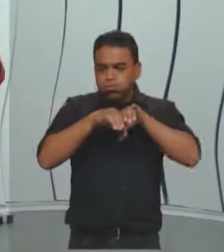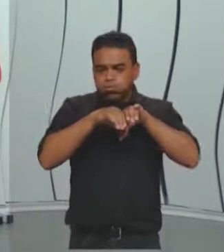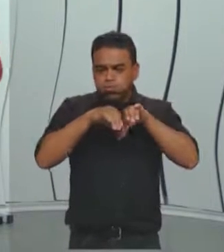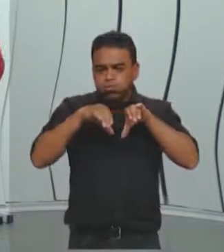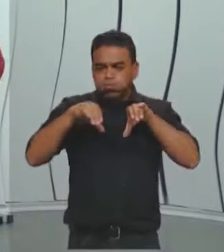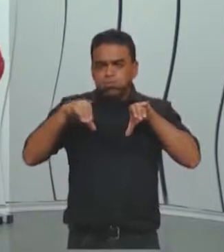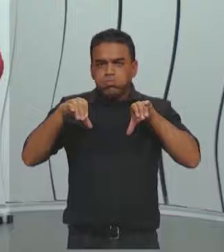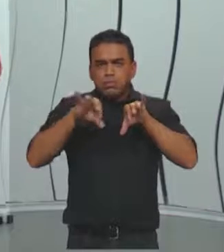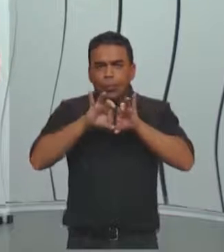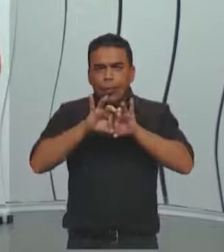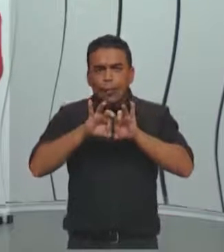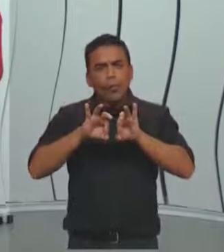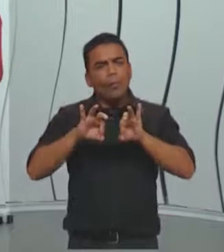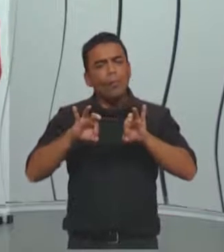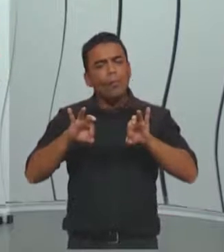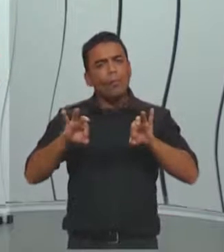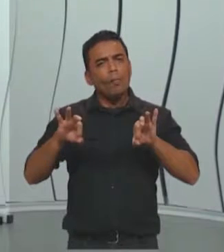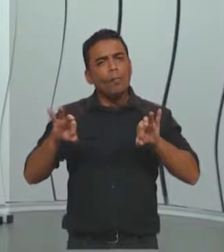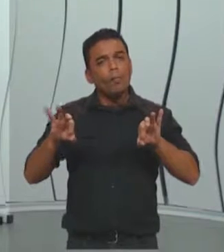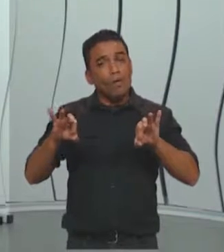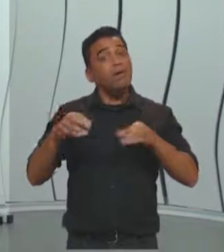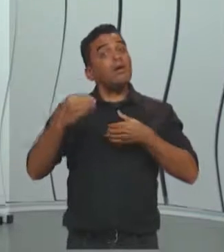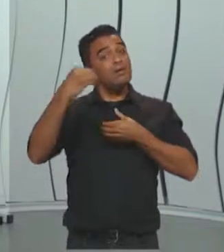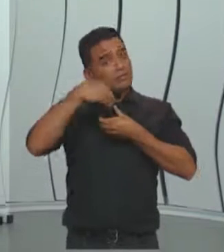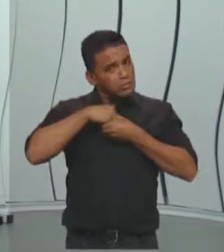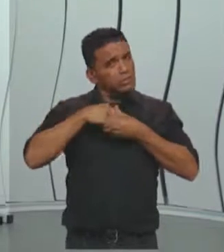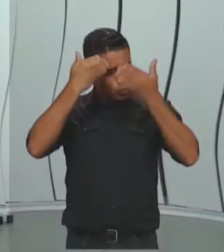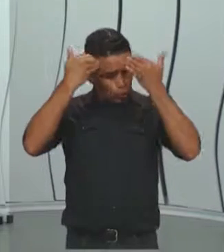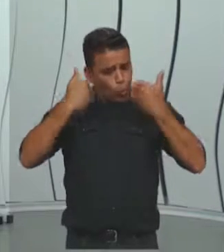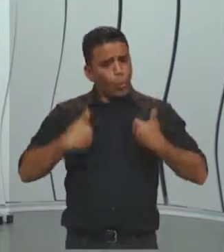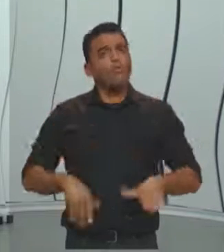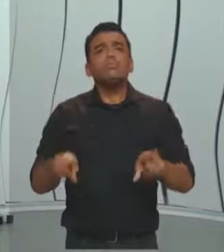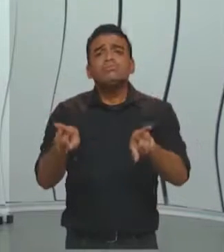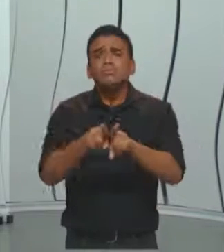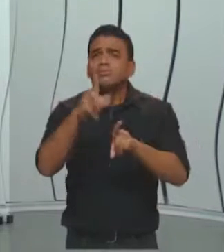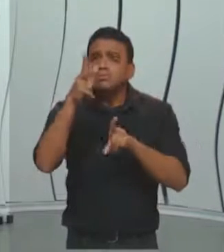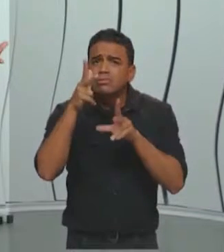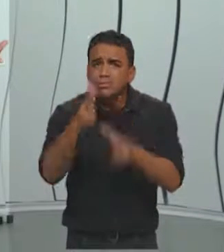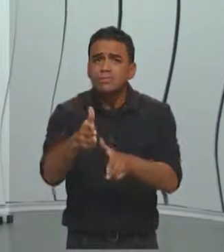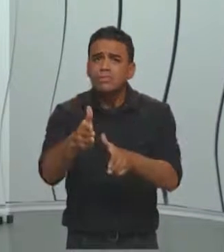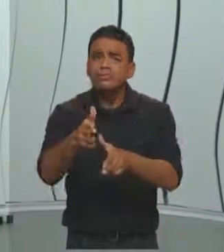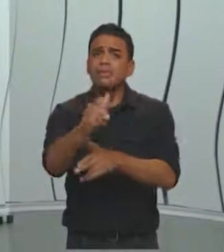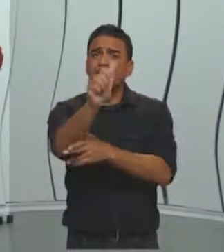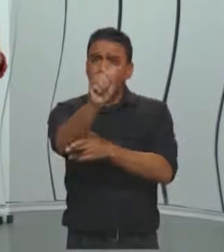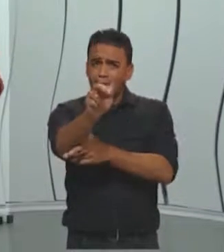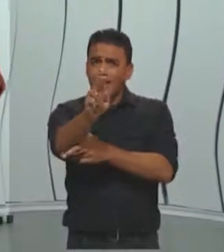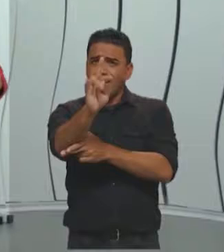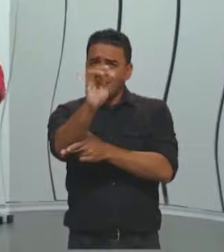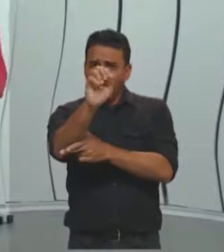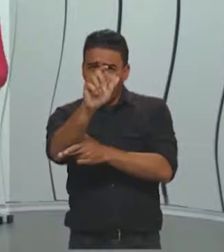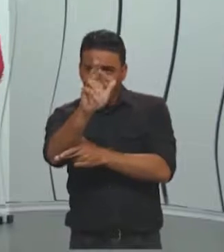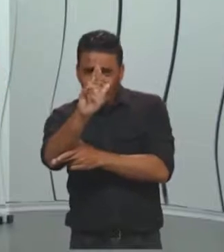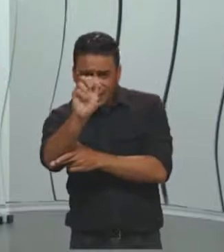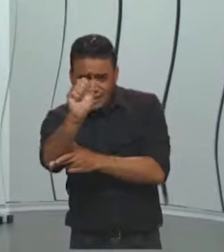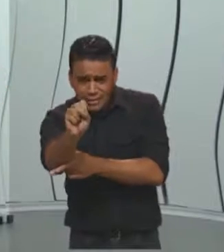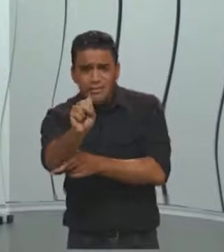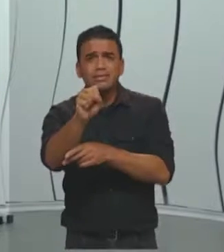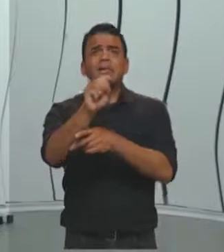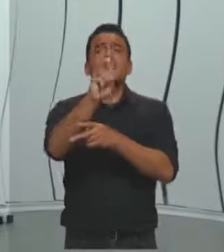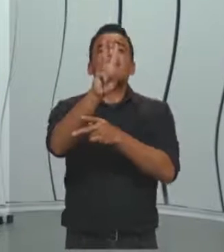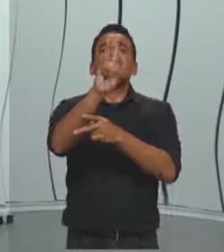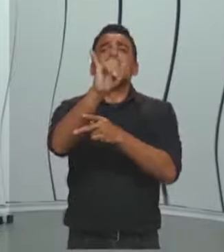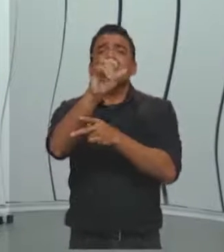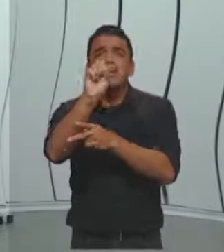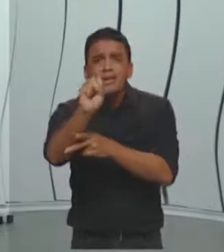Canos mais grossos, canos mais finos. No nosso corpo, nós também temos as artérias, as veias, as arteríolas,